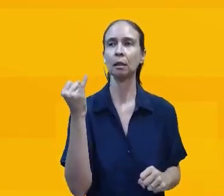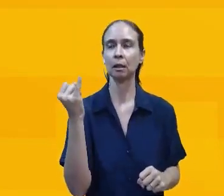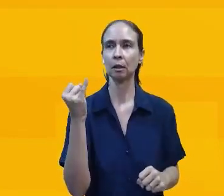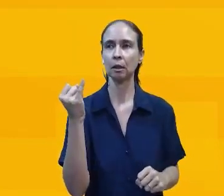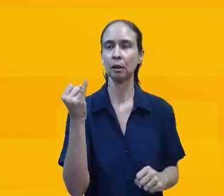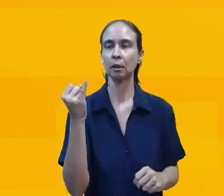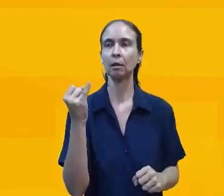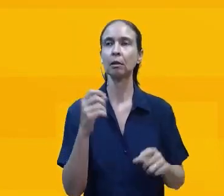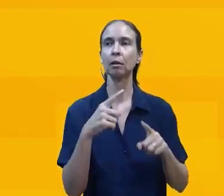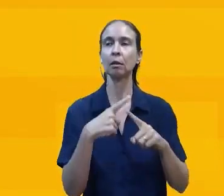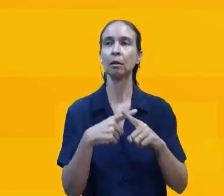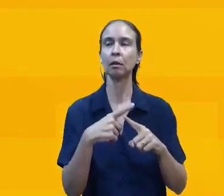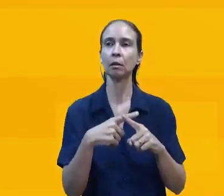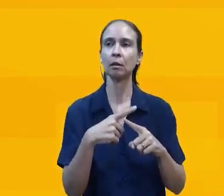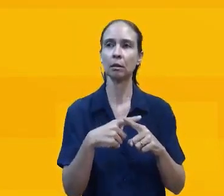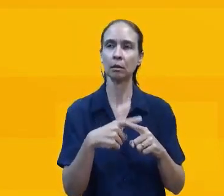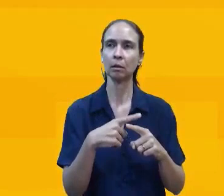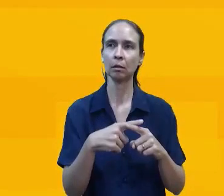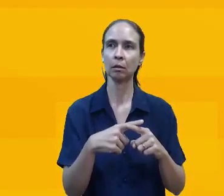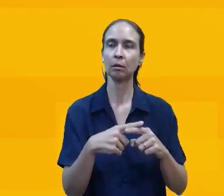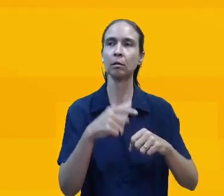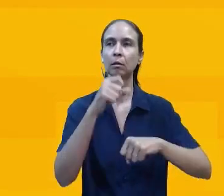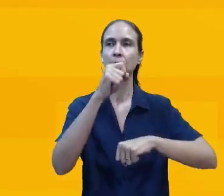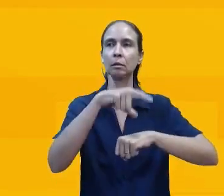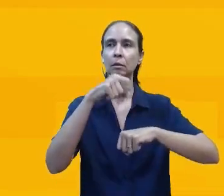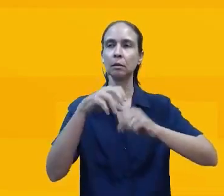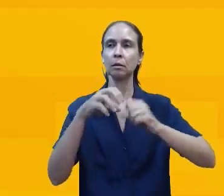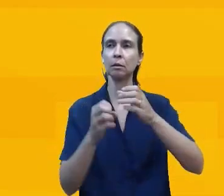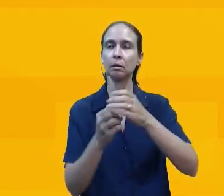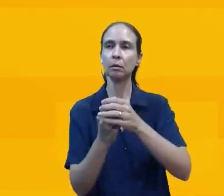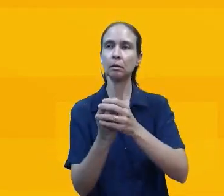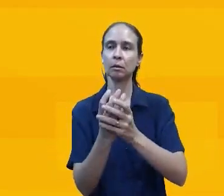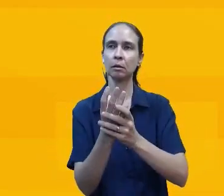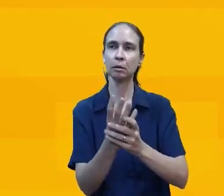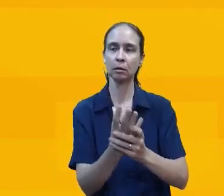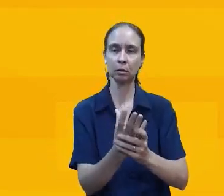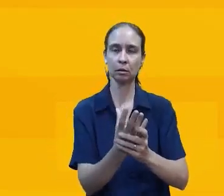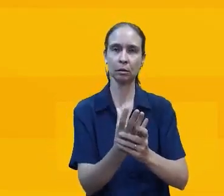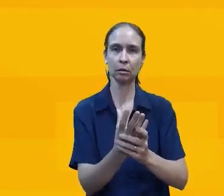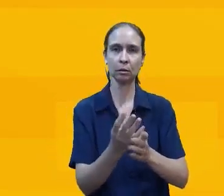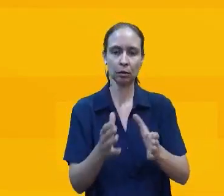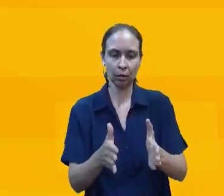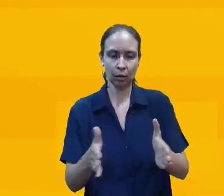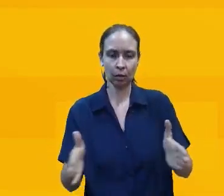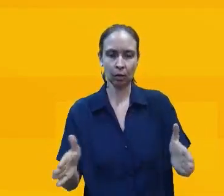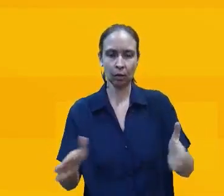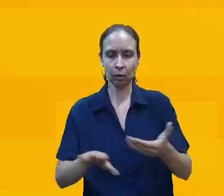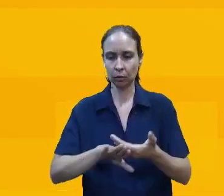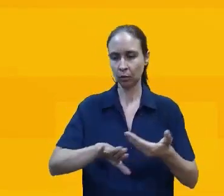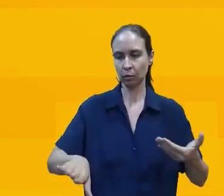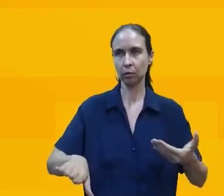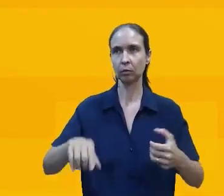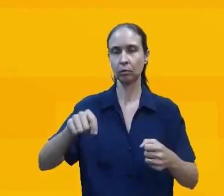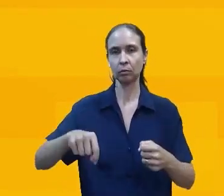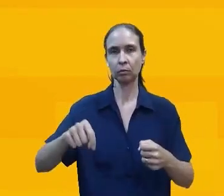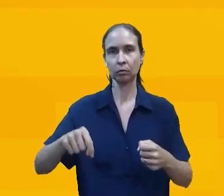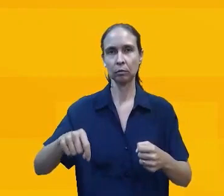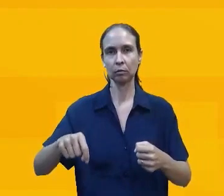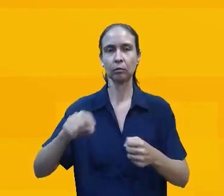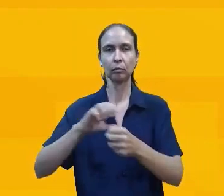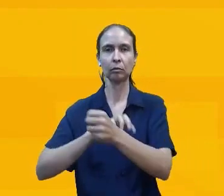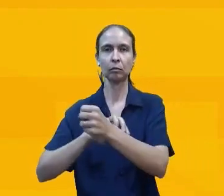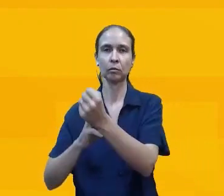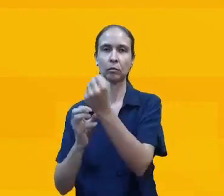menor, né? Menos plantas por hectare, dá um espaço maior para a planta se desenvolver e, consequentemente, colocar um